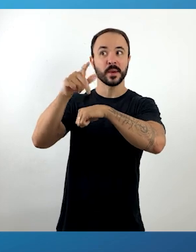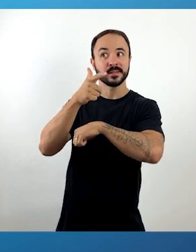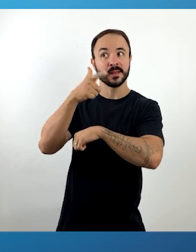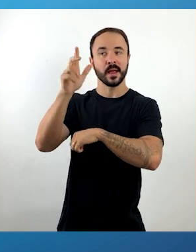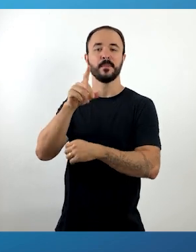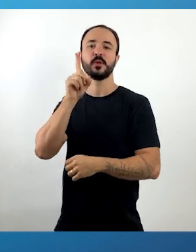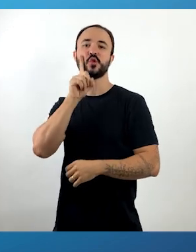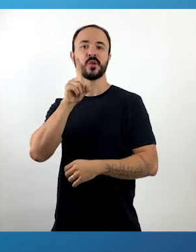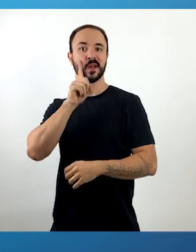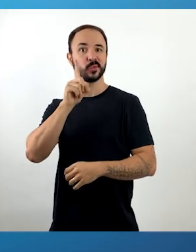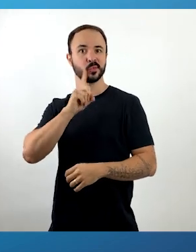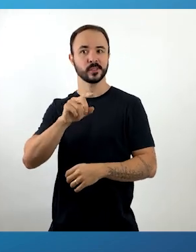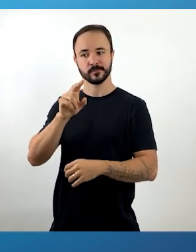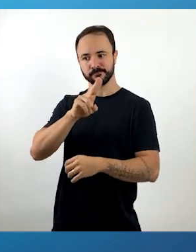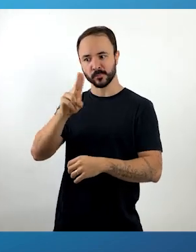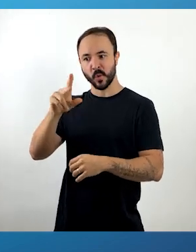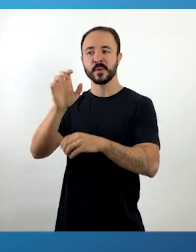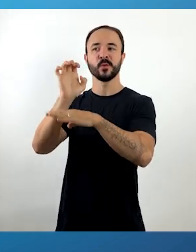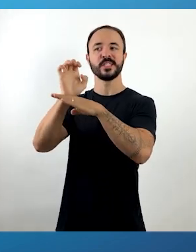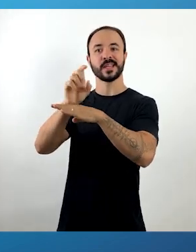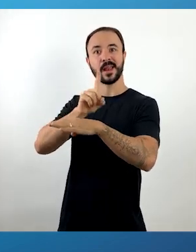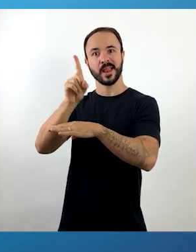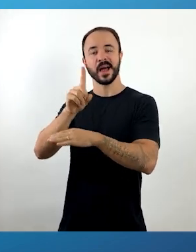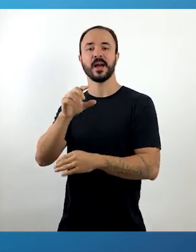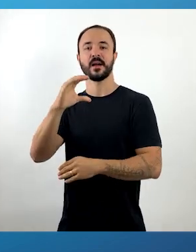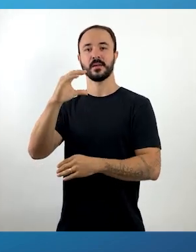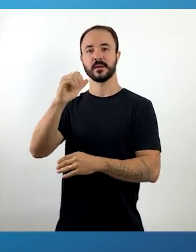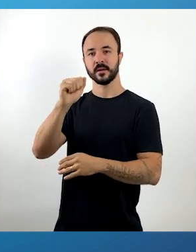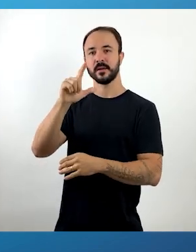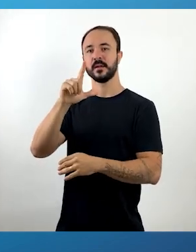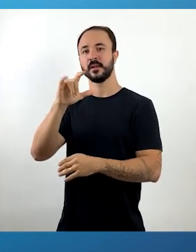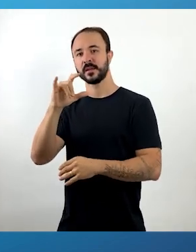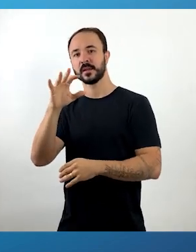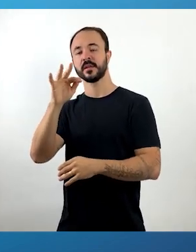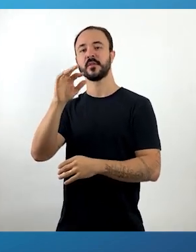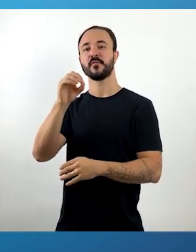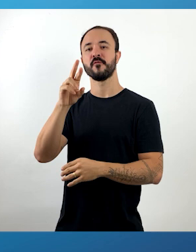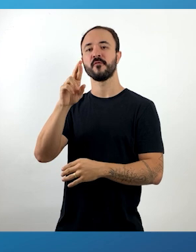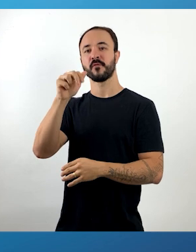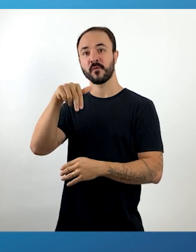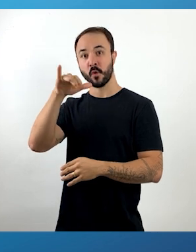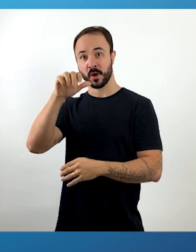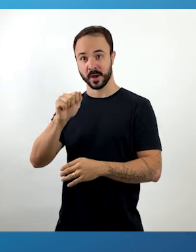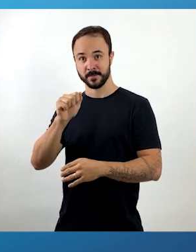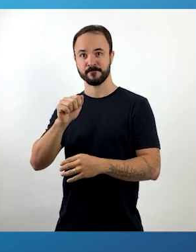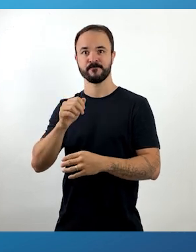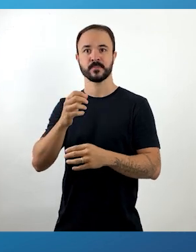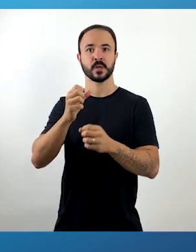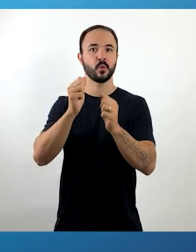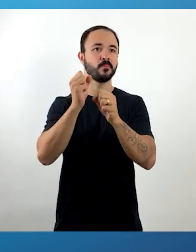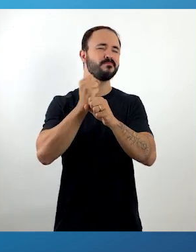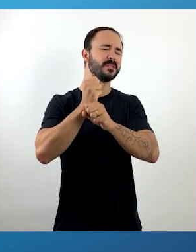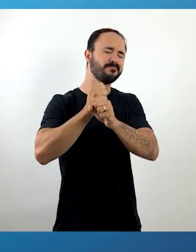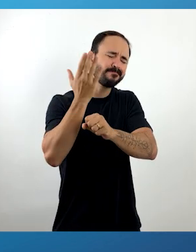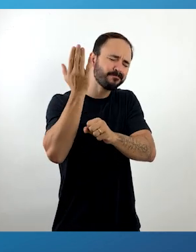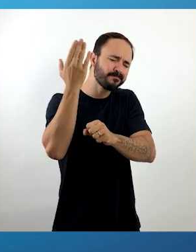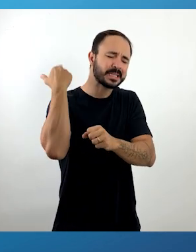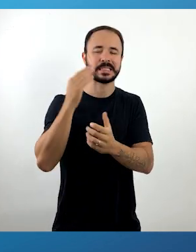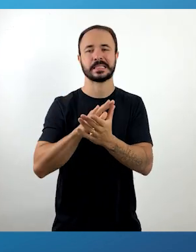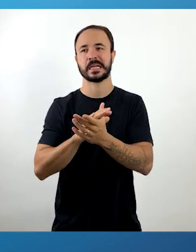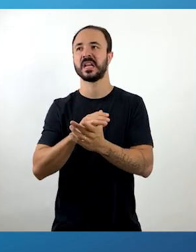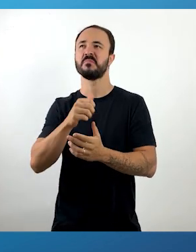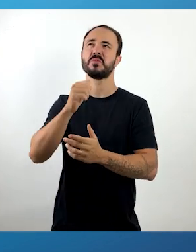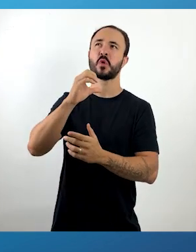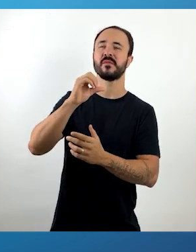né lá nos Estados Unidos na década de 50 aonde nós tínhamos a participação